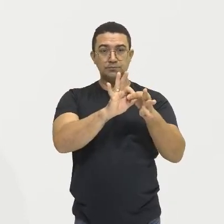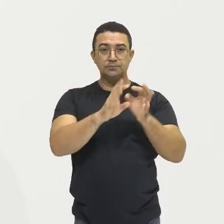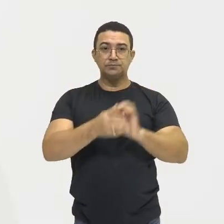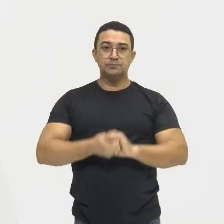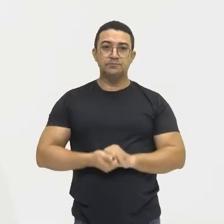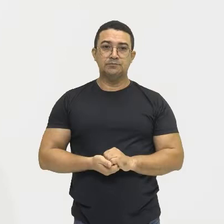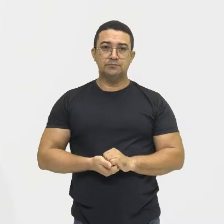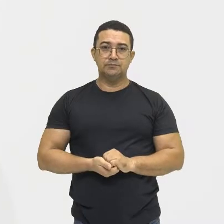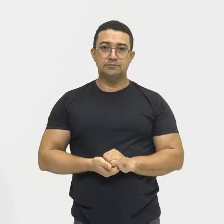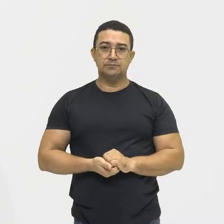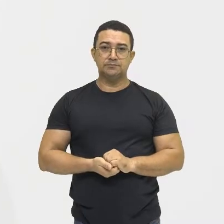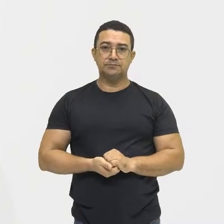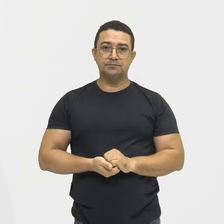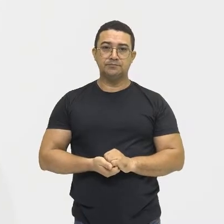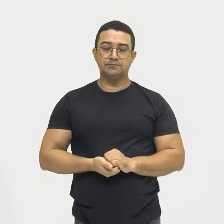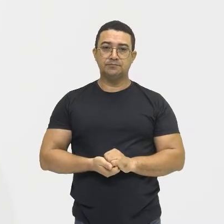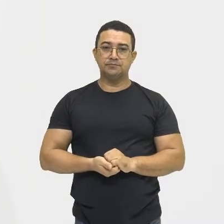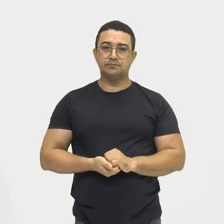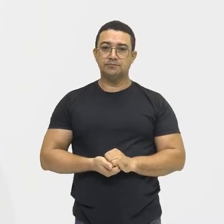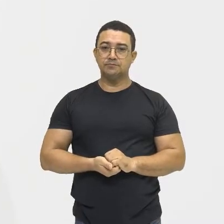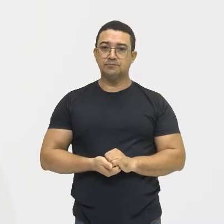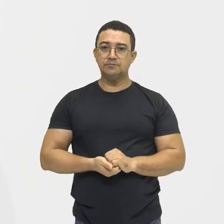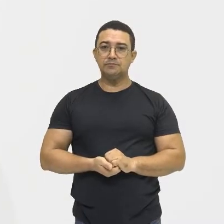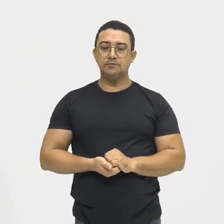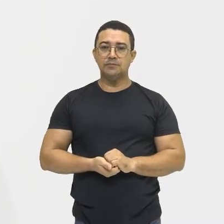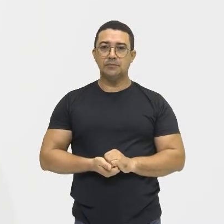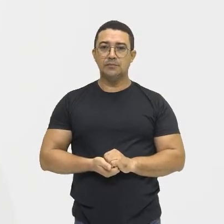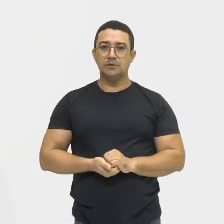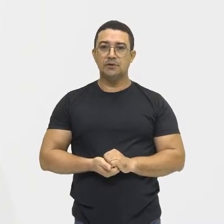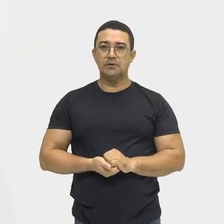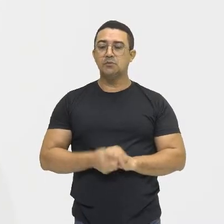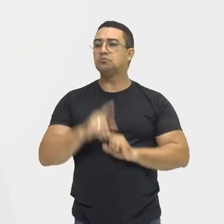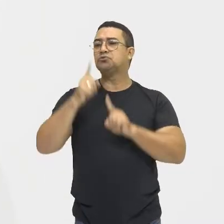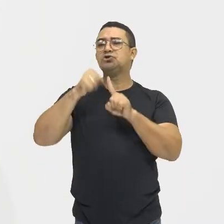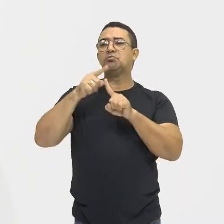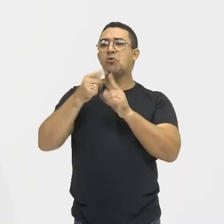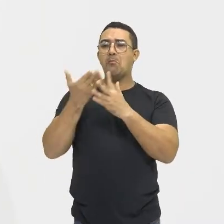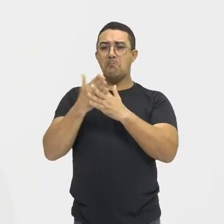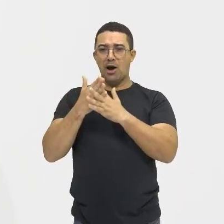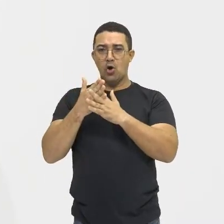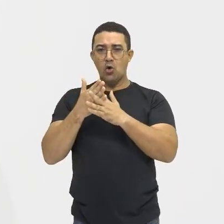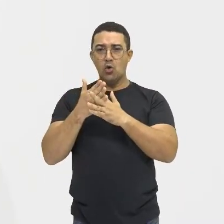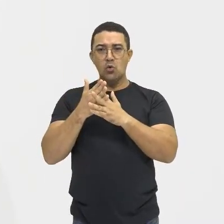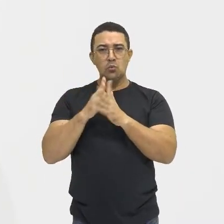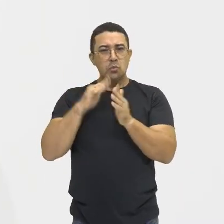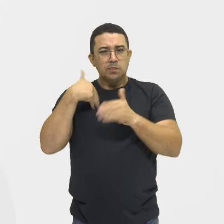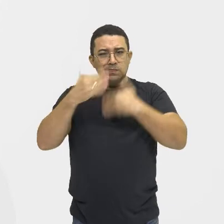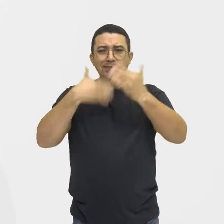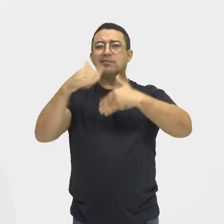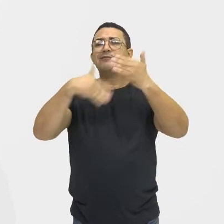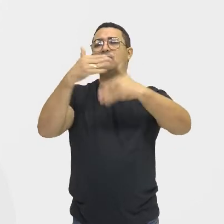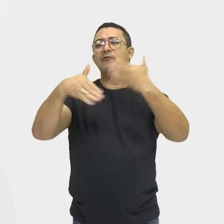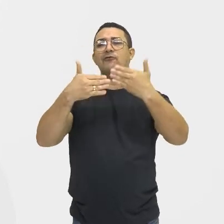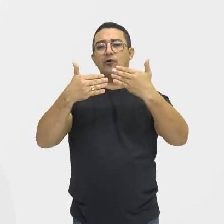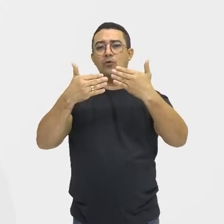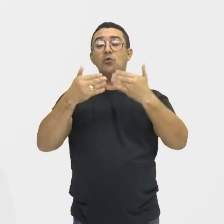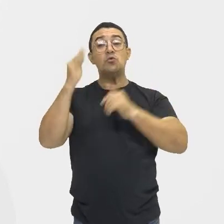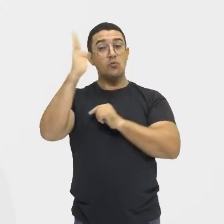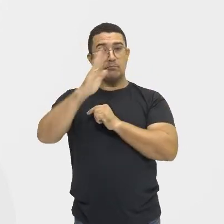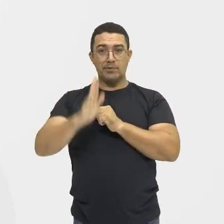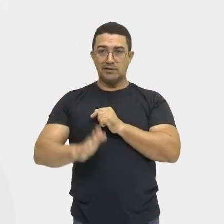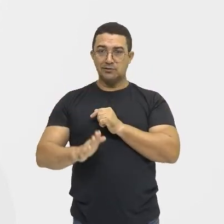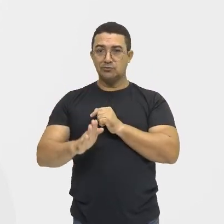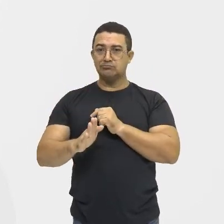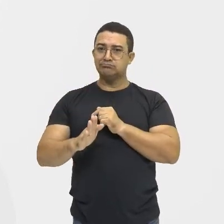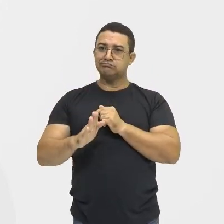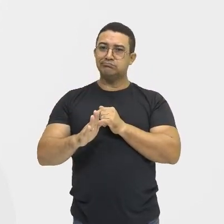aí, falando da pintura, diz o seguinte, o estilo barroco desenvolveu-se plenamente no